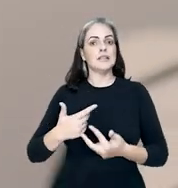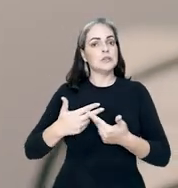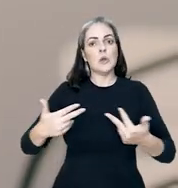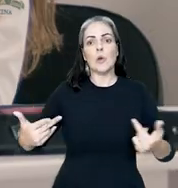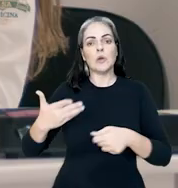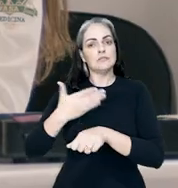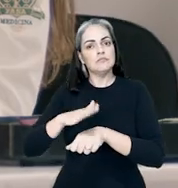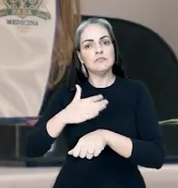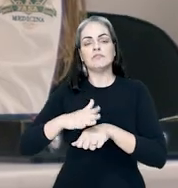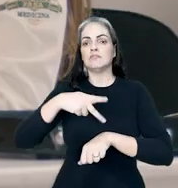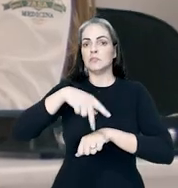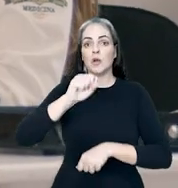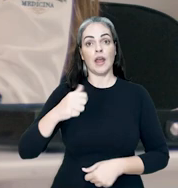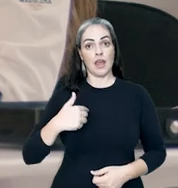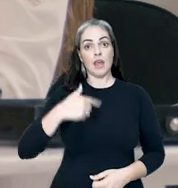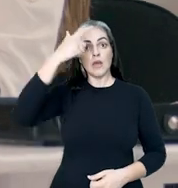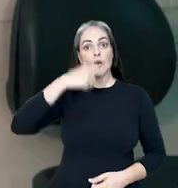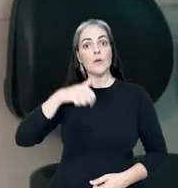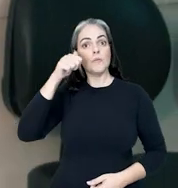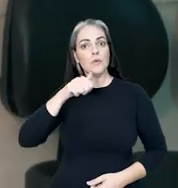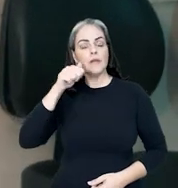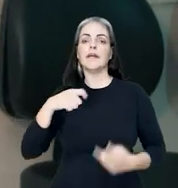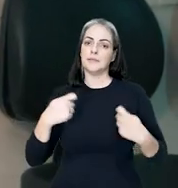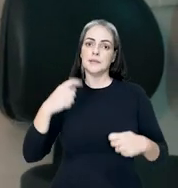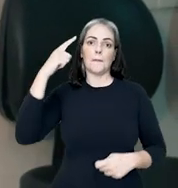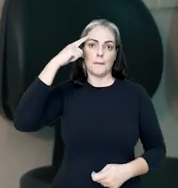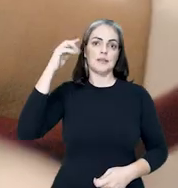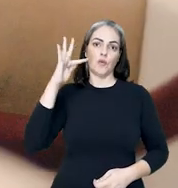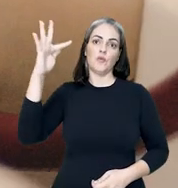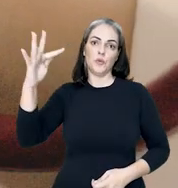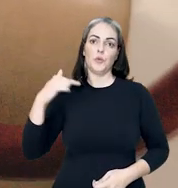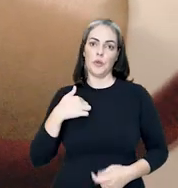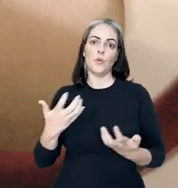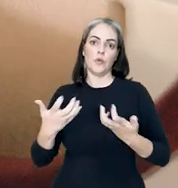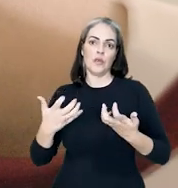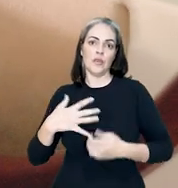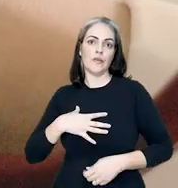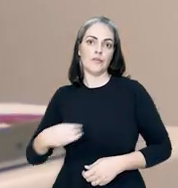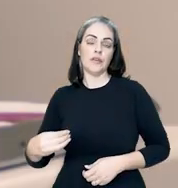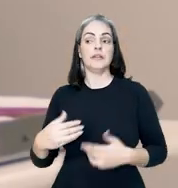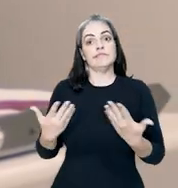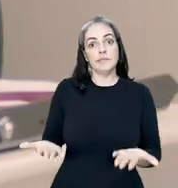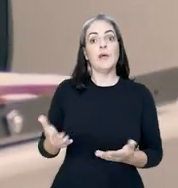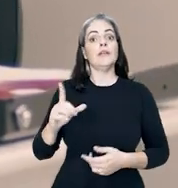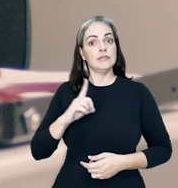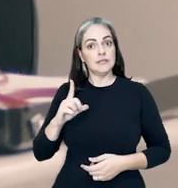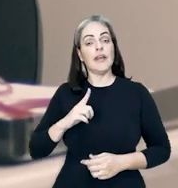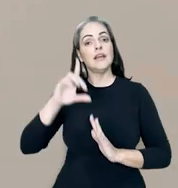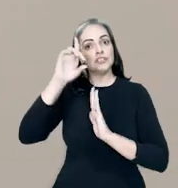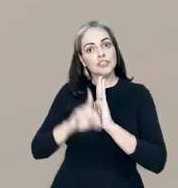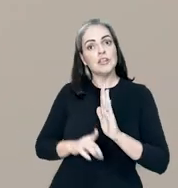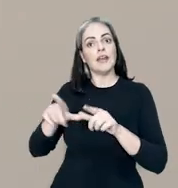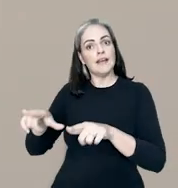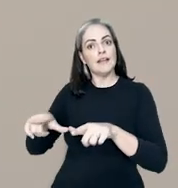como a especialização. No caso, eu, como sou mulher, não posso deixar de pensar que no futuro eu quero ser mãe, então eu tenho o auxílio de